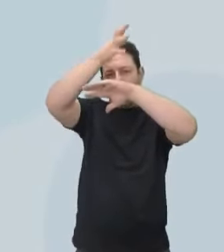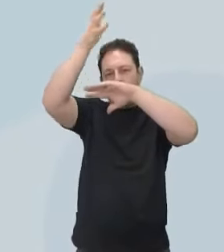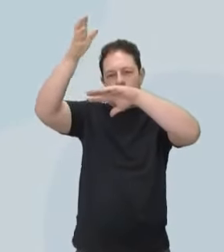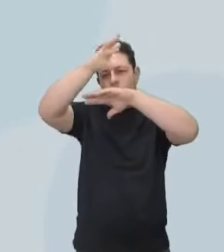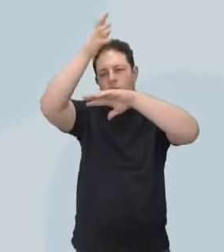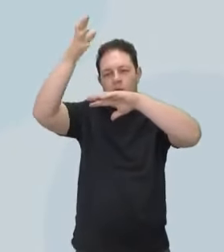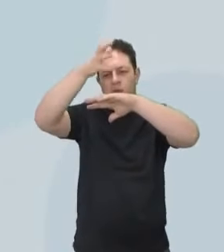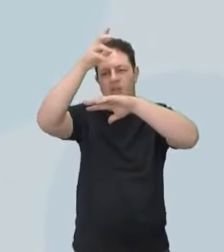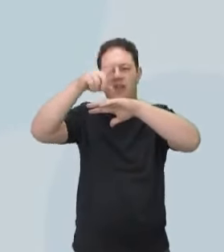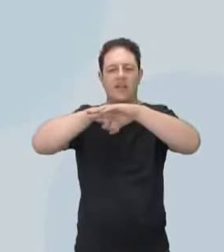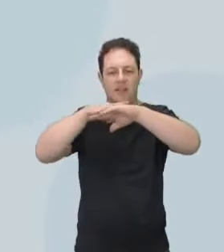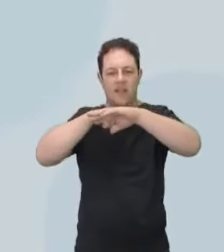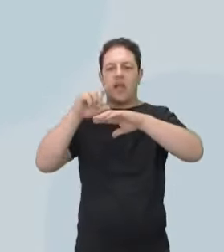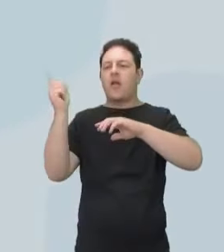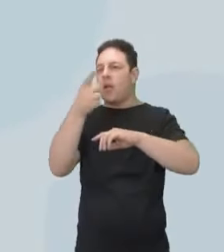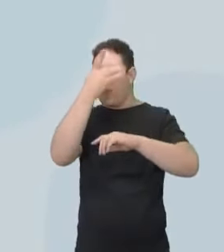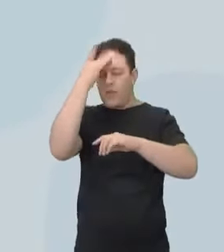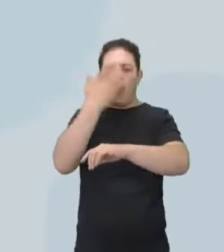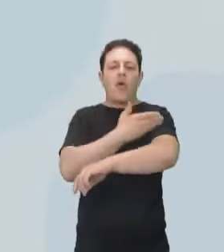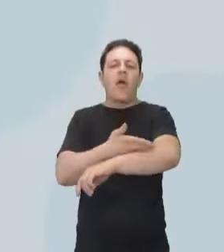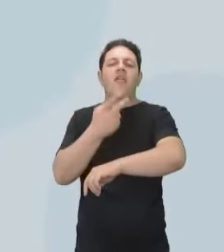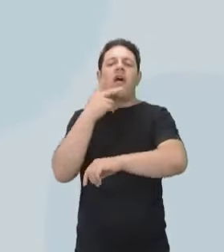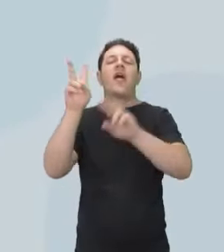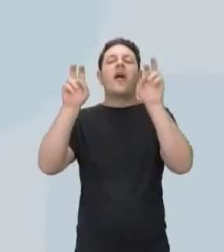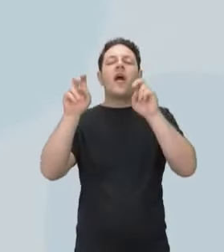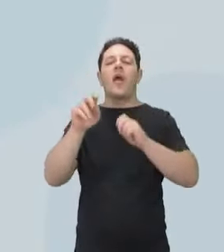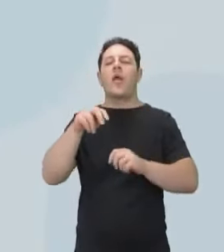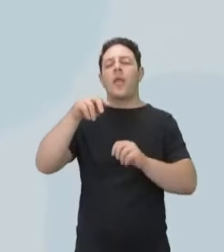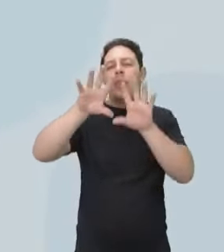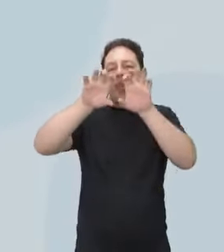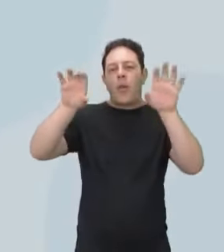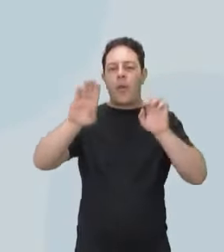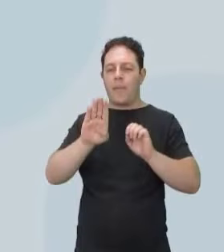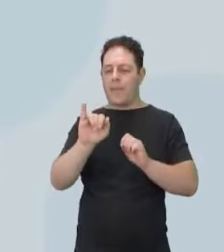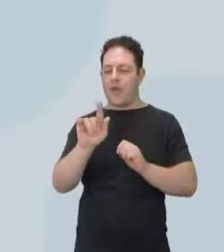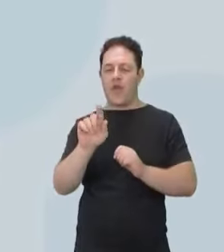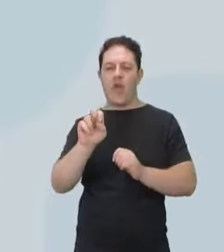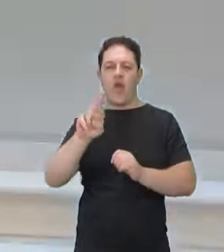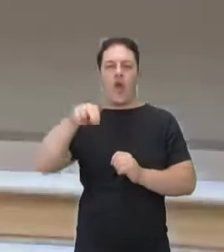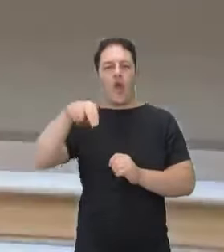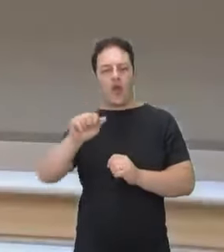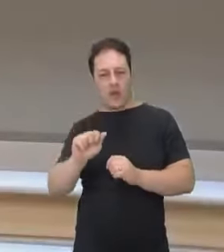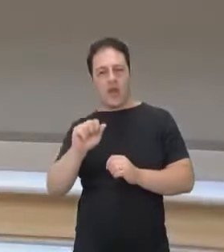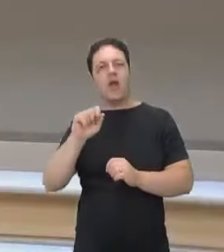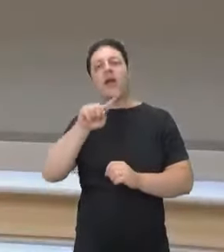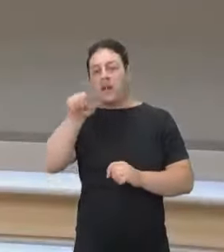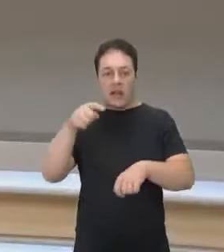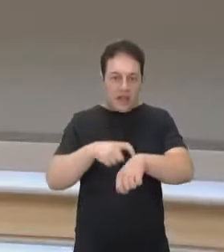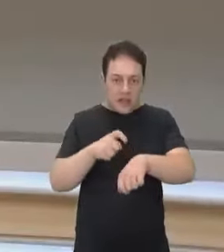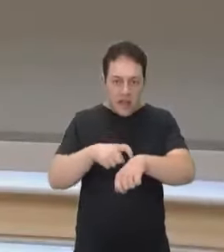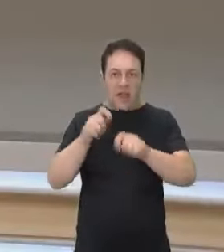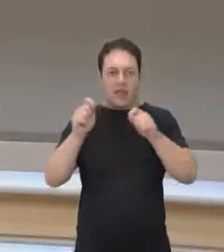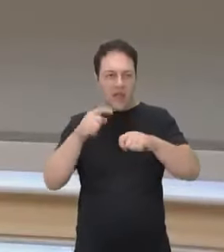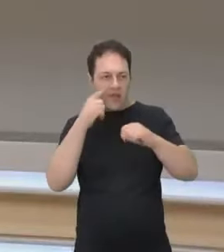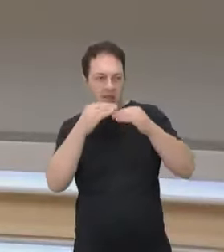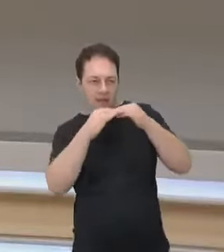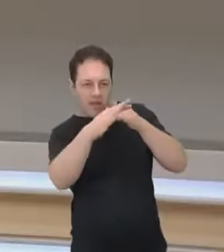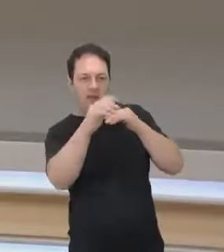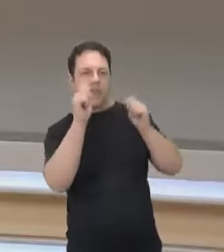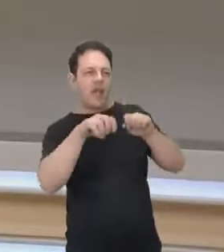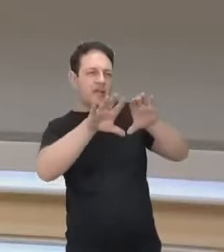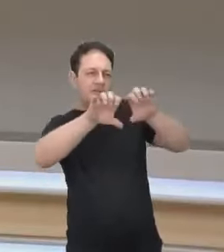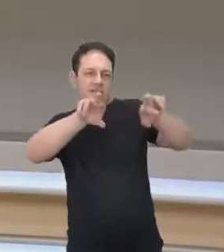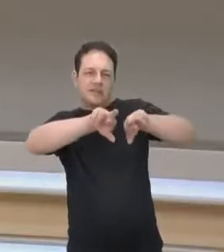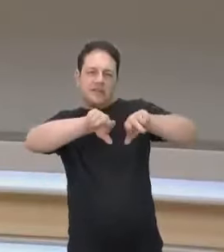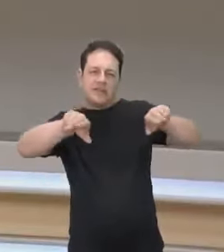alta altitude, né? E o pessoal chama até nuvem de bigorna, né? E quem tiver tempo e tiver horizonte, você tem até